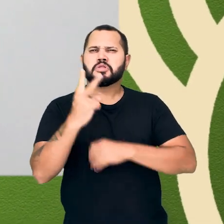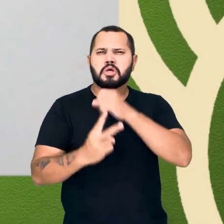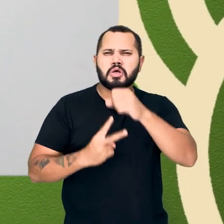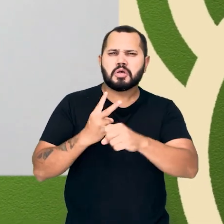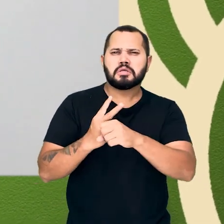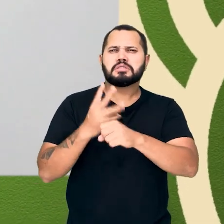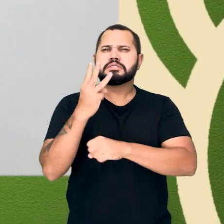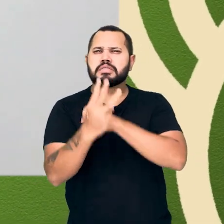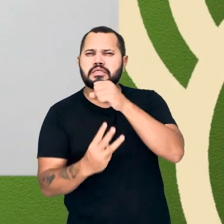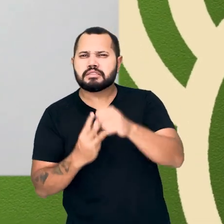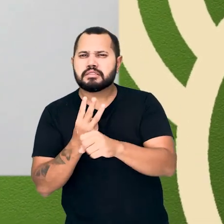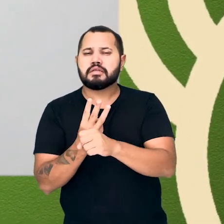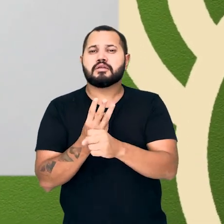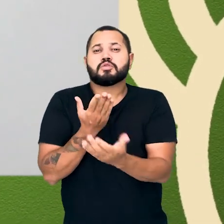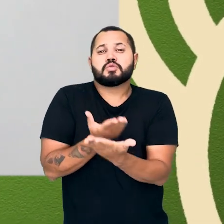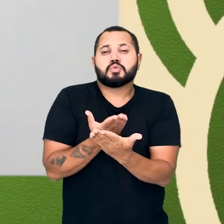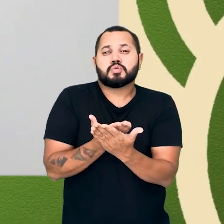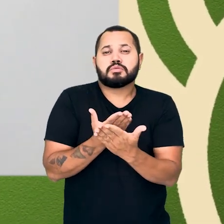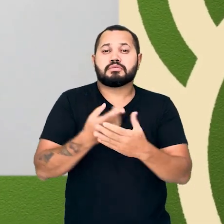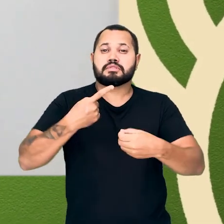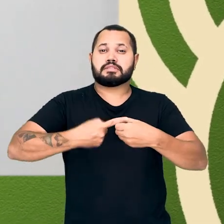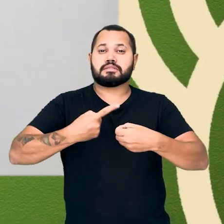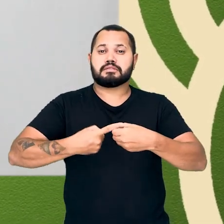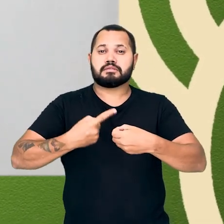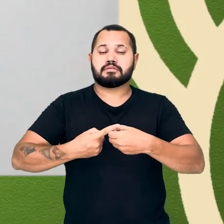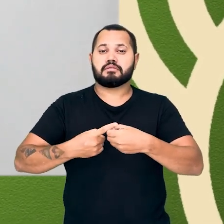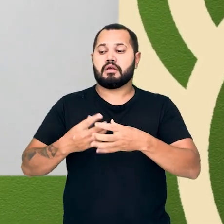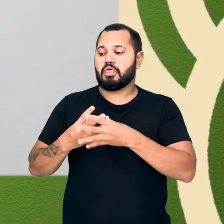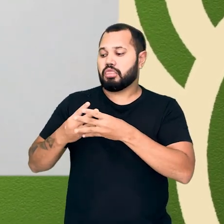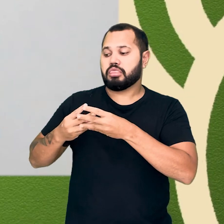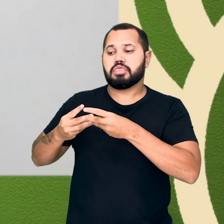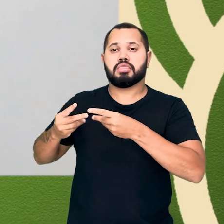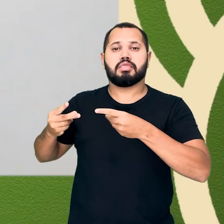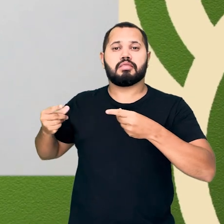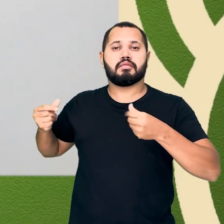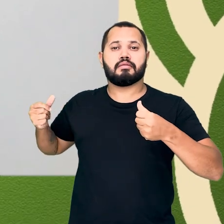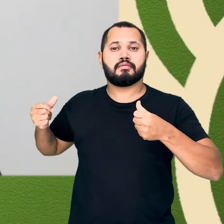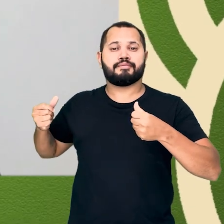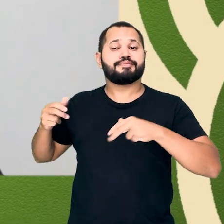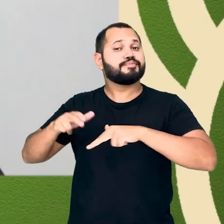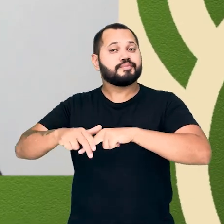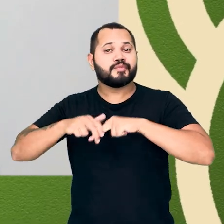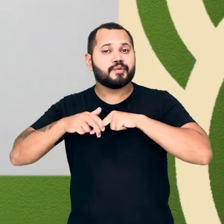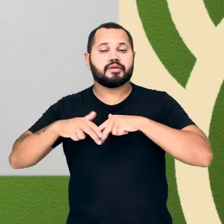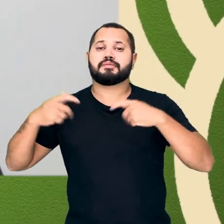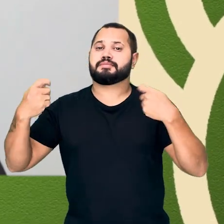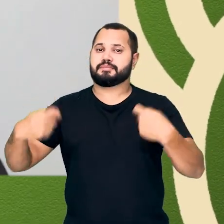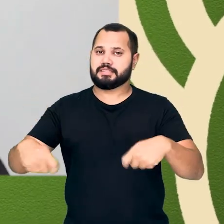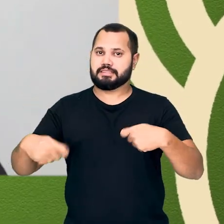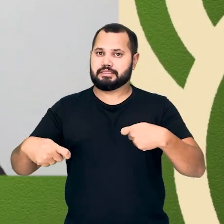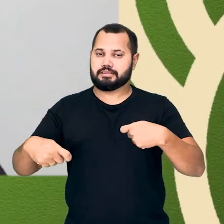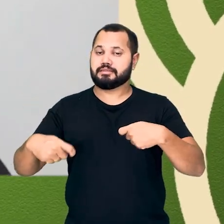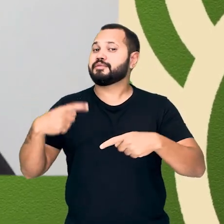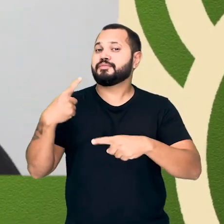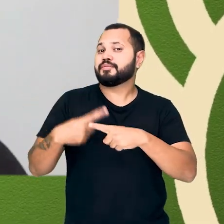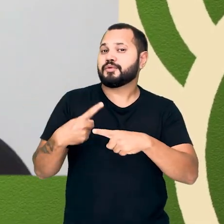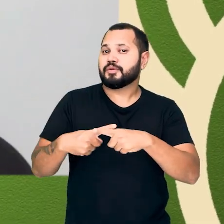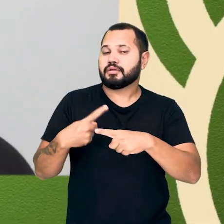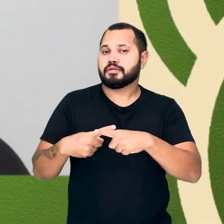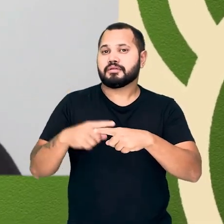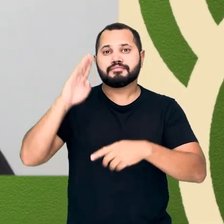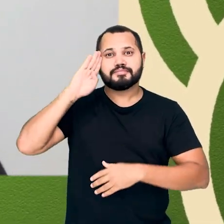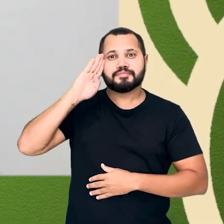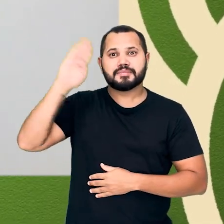de 2, 3 anos, estudando na cidade, começaram a ter esse desapego. Mas foi por questão de necessidade mesmo, porque